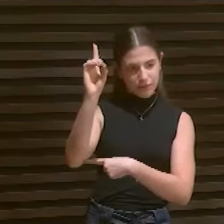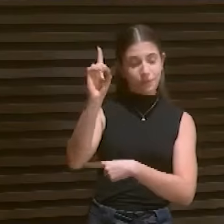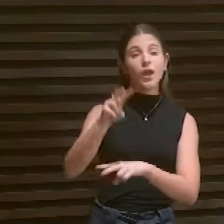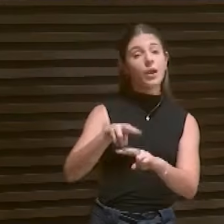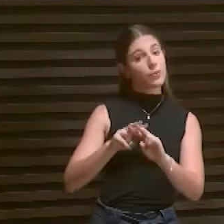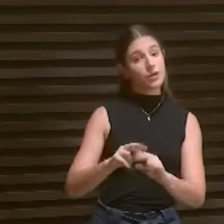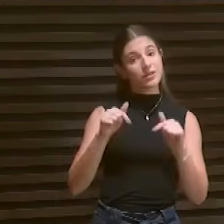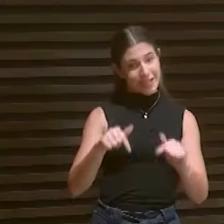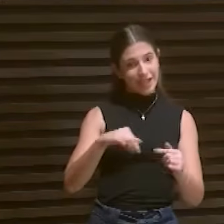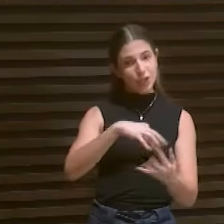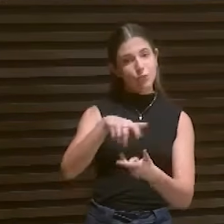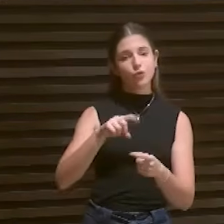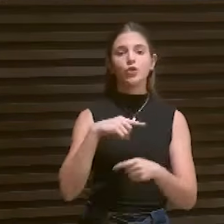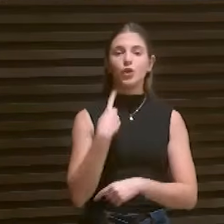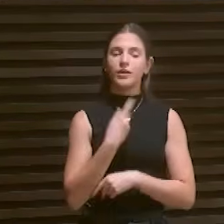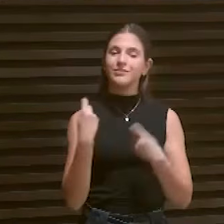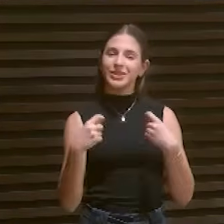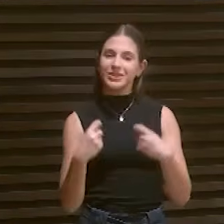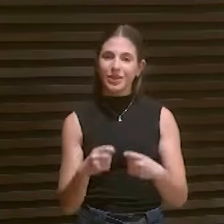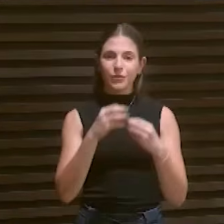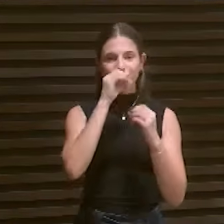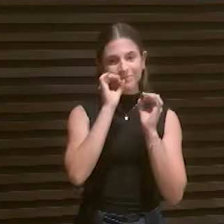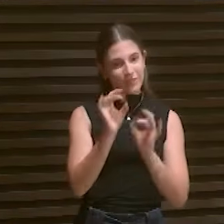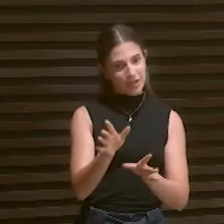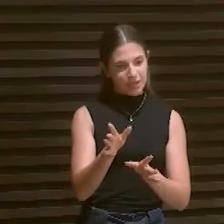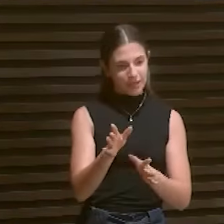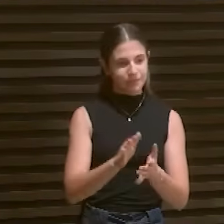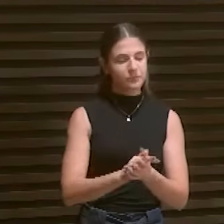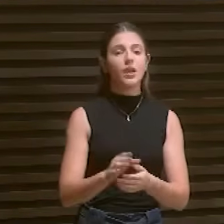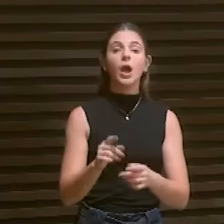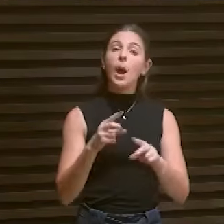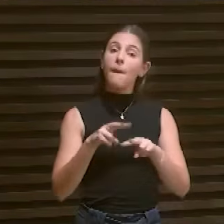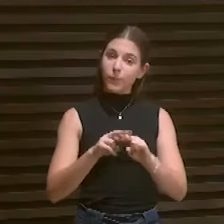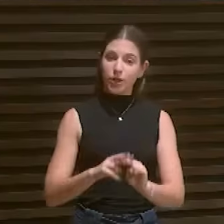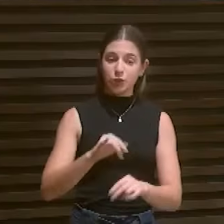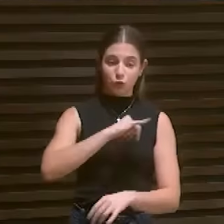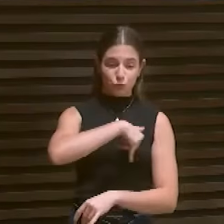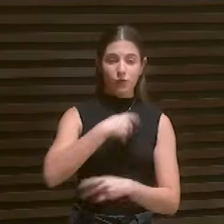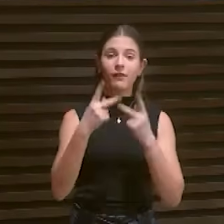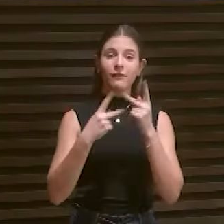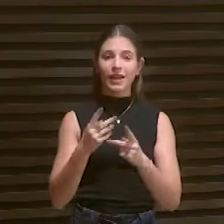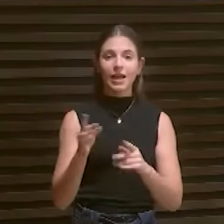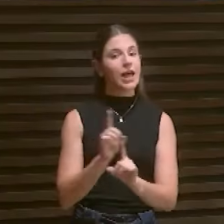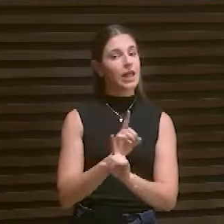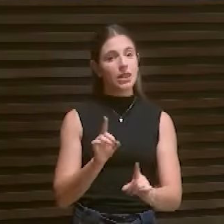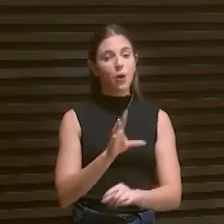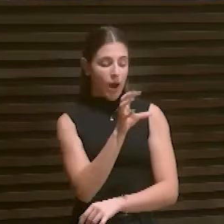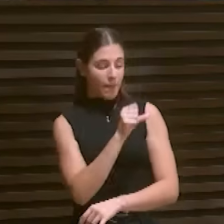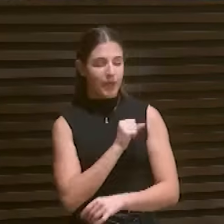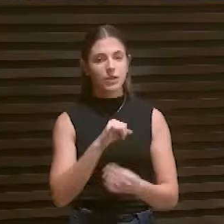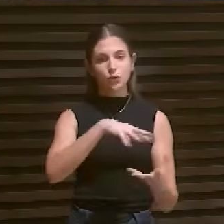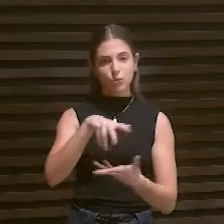nós devemos rejeitá-lo. E é por isso que João fala, não ameis o mundo. É este mundo que ele está